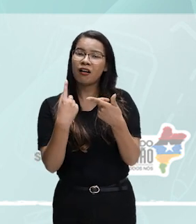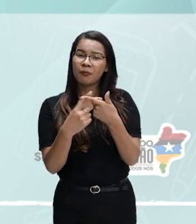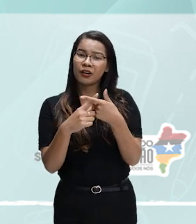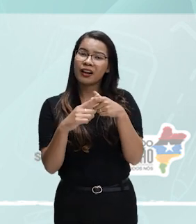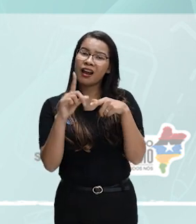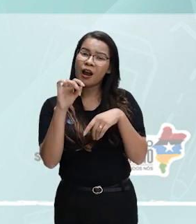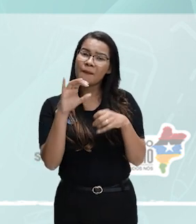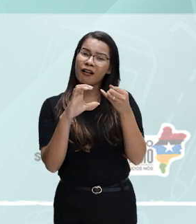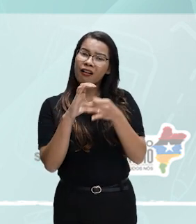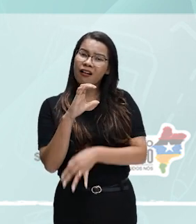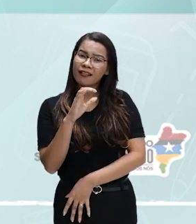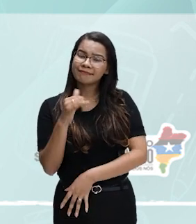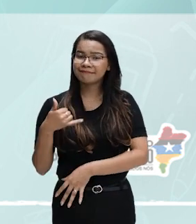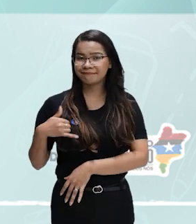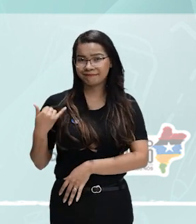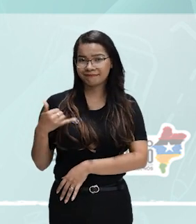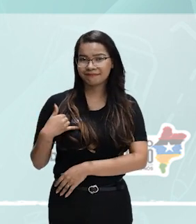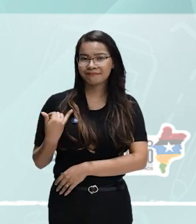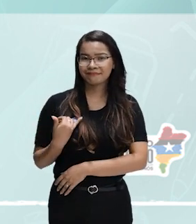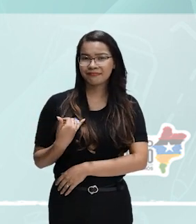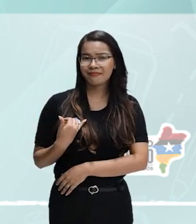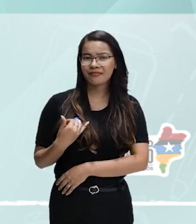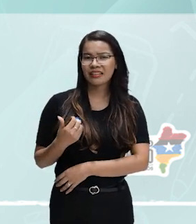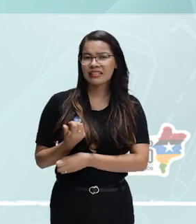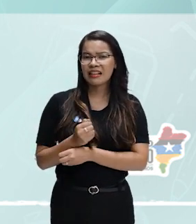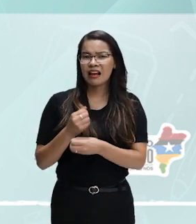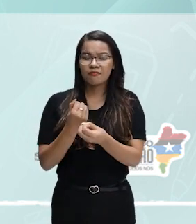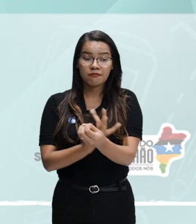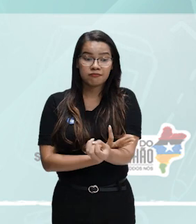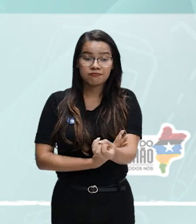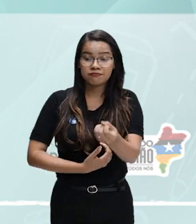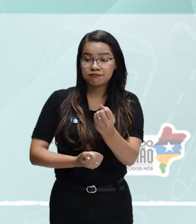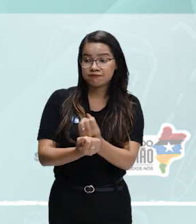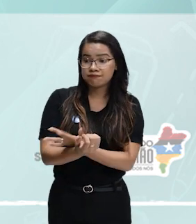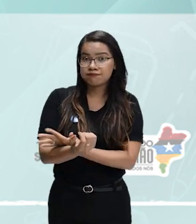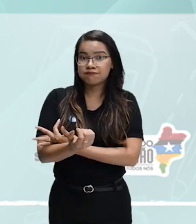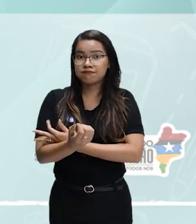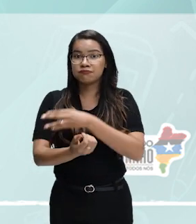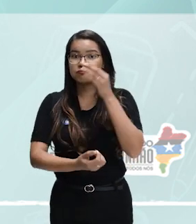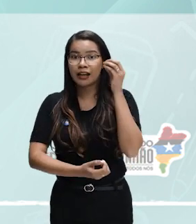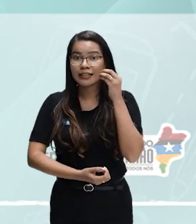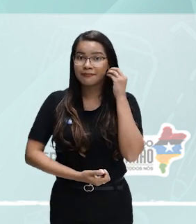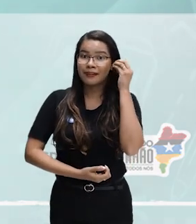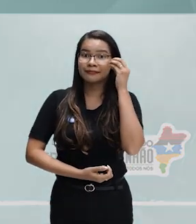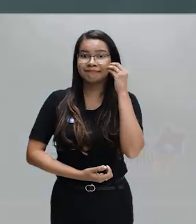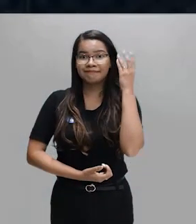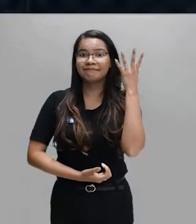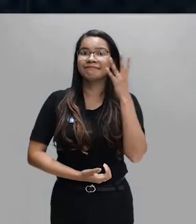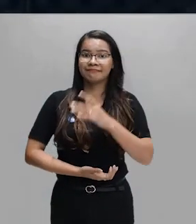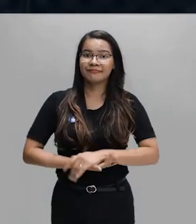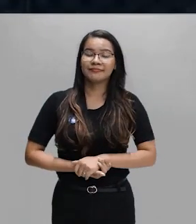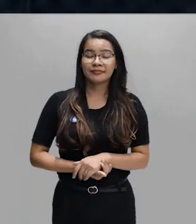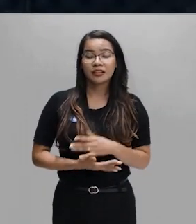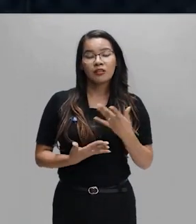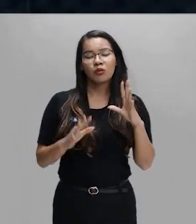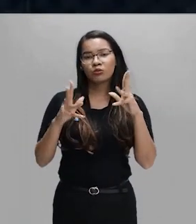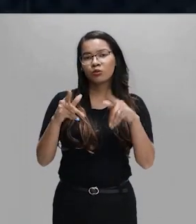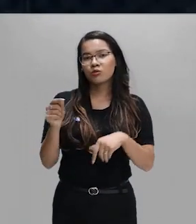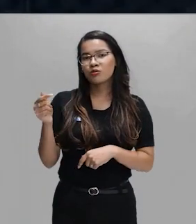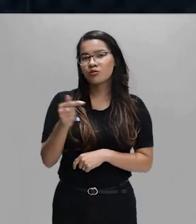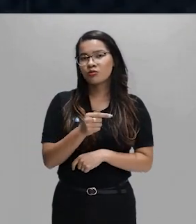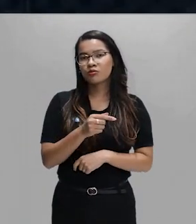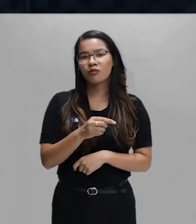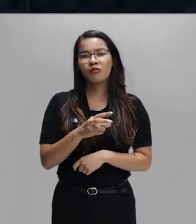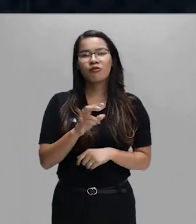uma característica da idade. A ideia da aventura, da experiência, entendeu? Então tudo isso faz